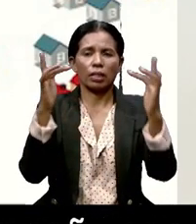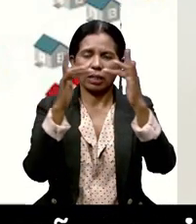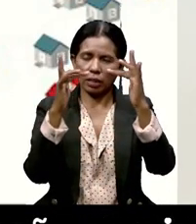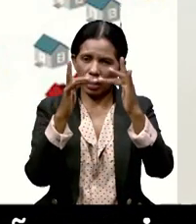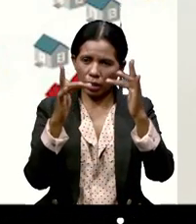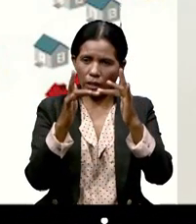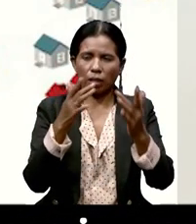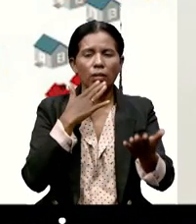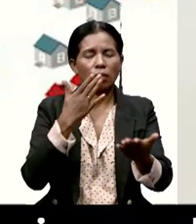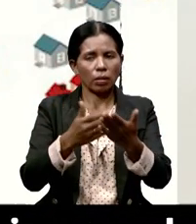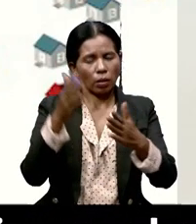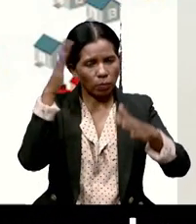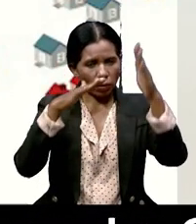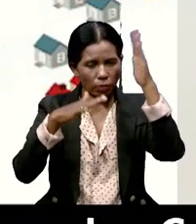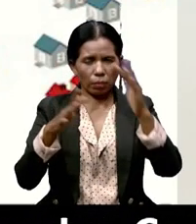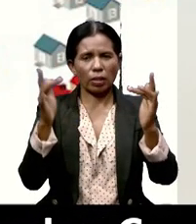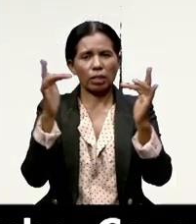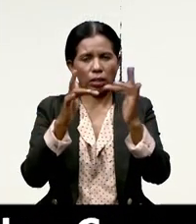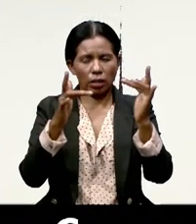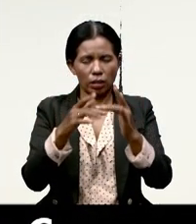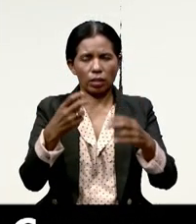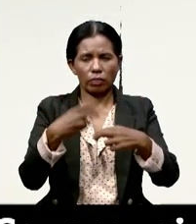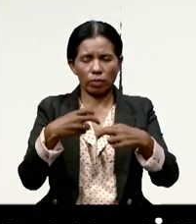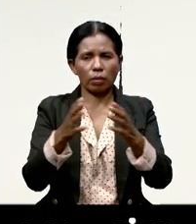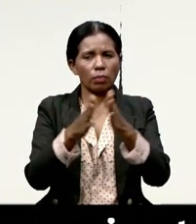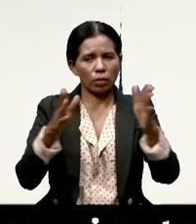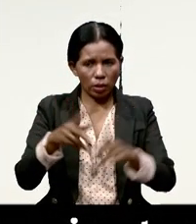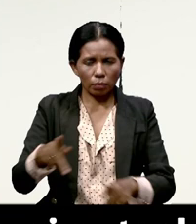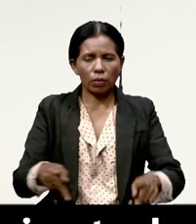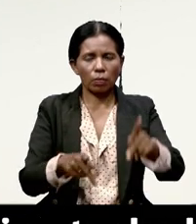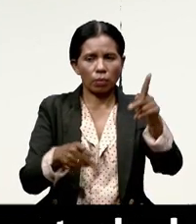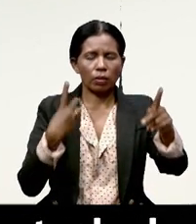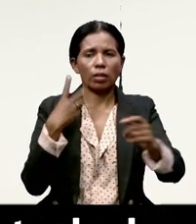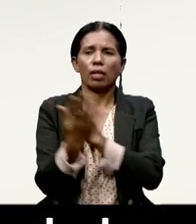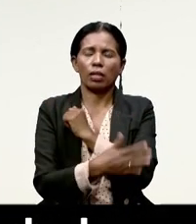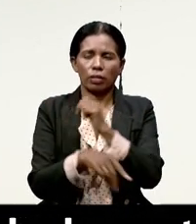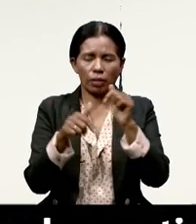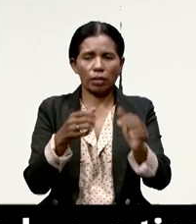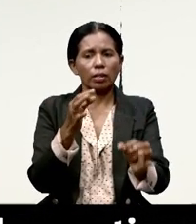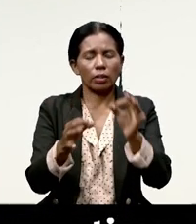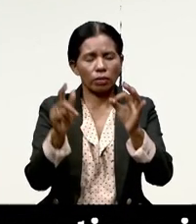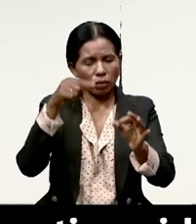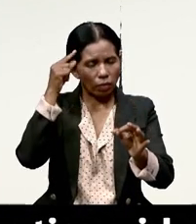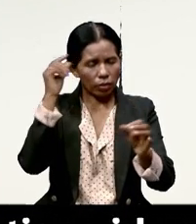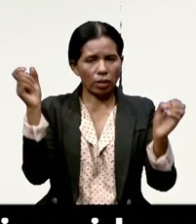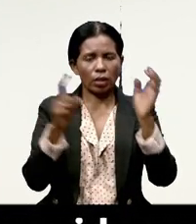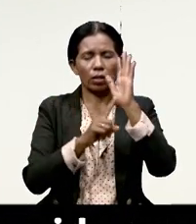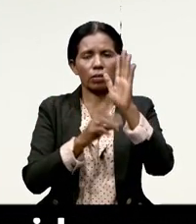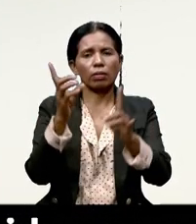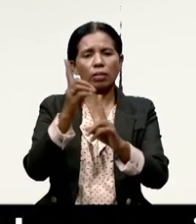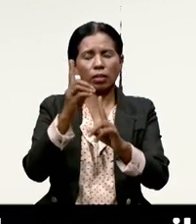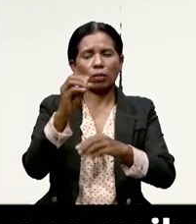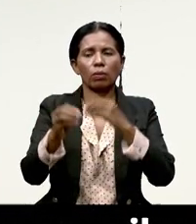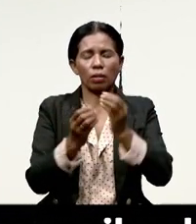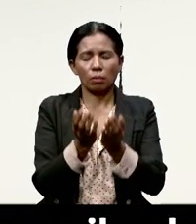onde soluciona problema internet na besa e preocupação bot ba público e harrailaran. Mas que governante nela fosse data con abarrou